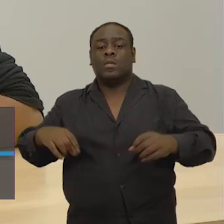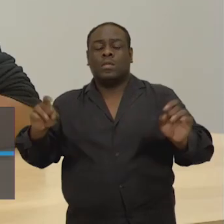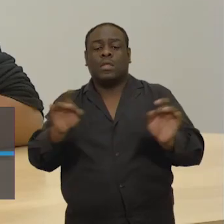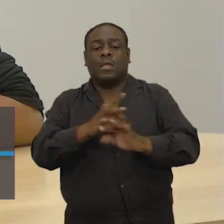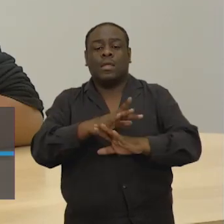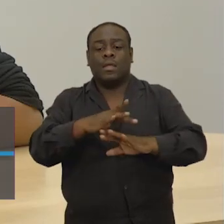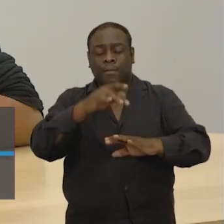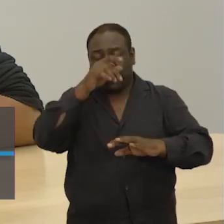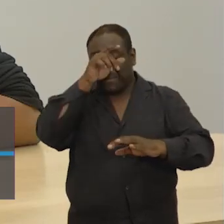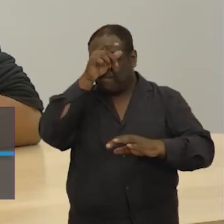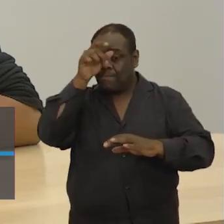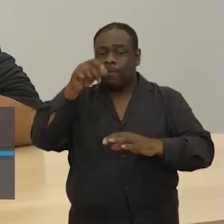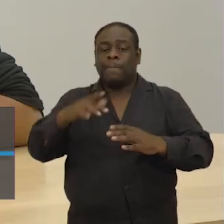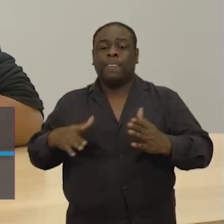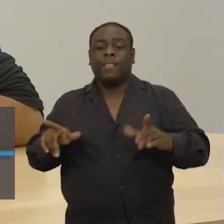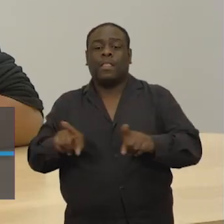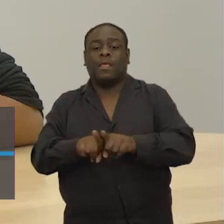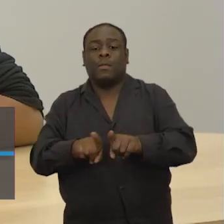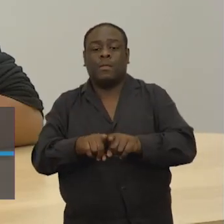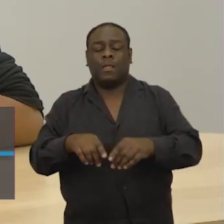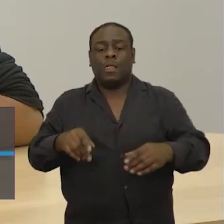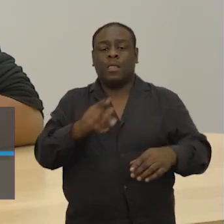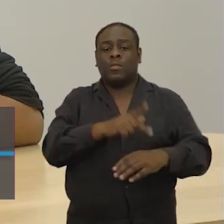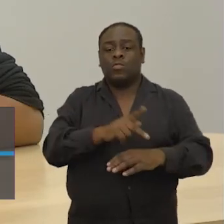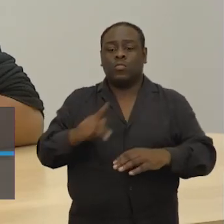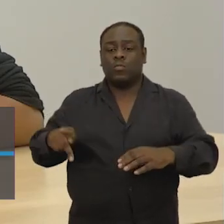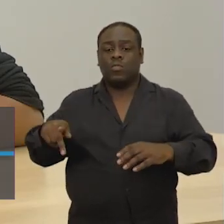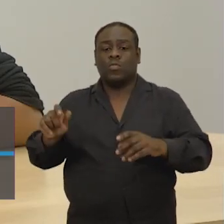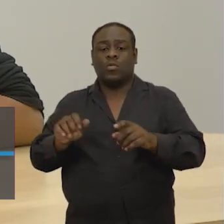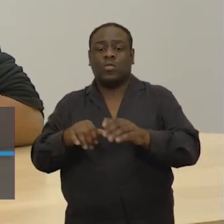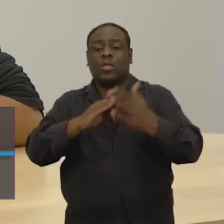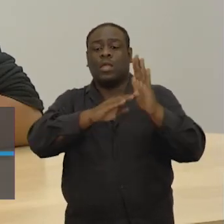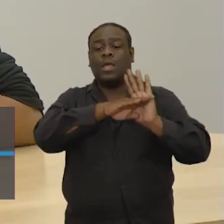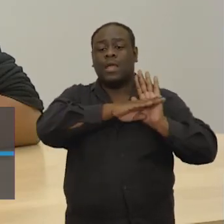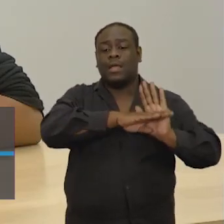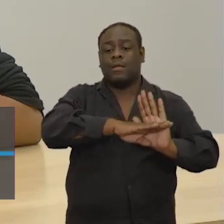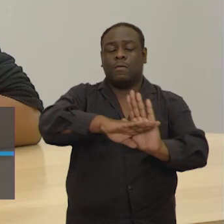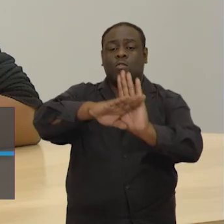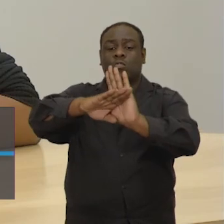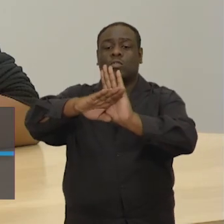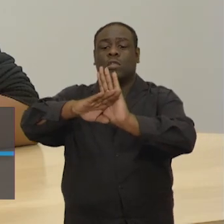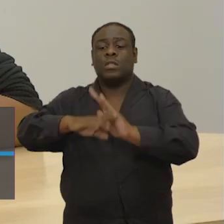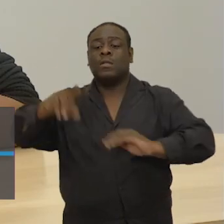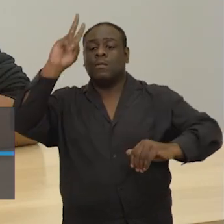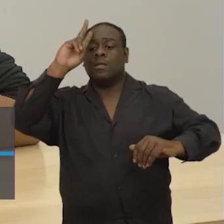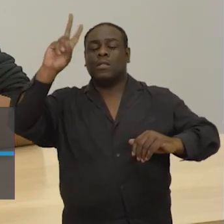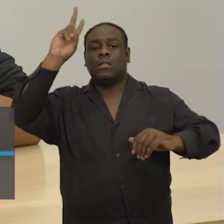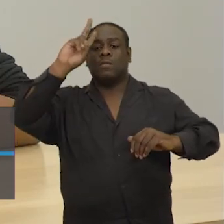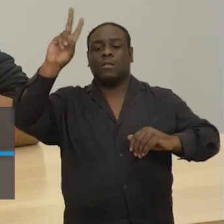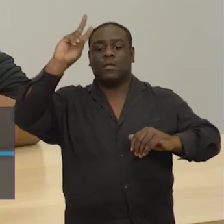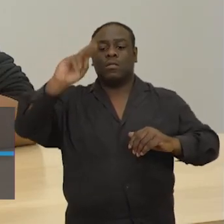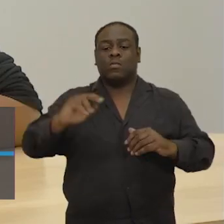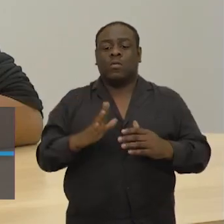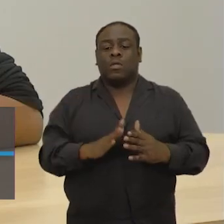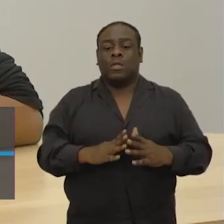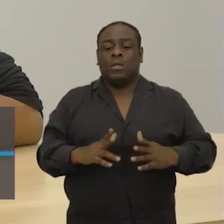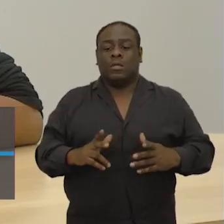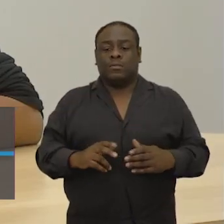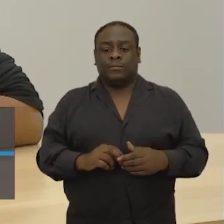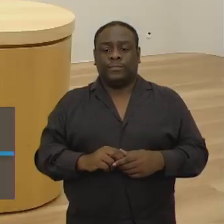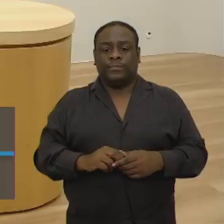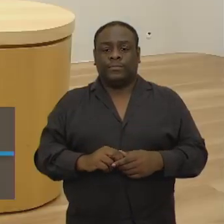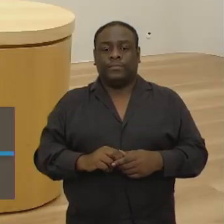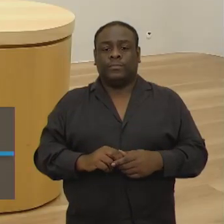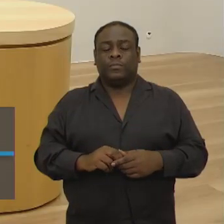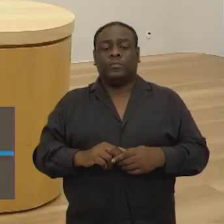dar aulas aqui. Porque são professores, e é isso mesmo. E eles acabam ajudando, tá vendo? Ó, memória olfativa. Isso acontece. Mas os sons também, né?